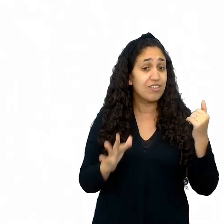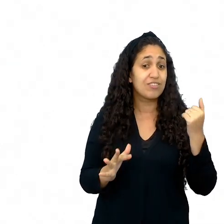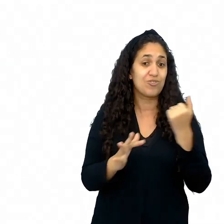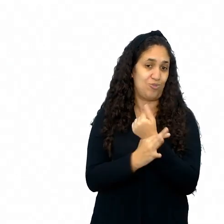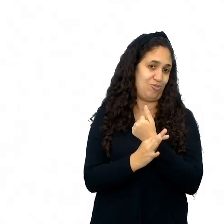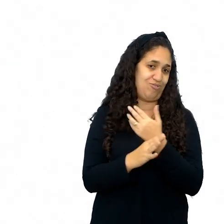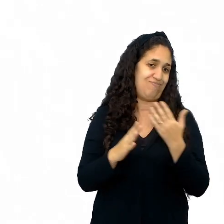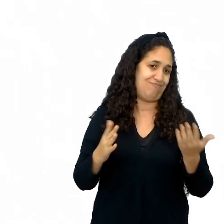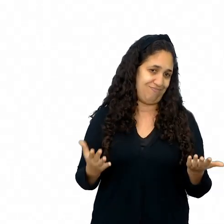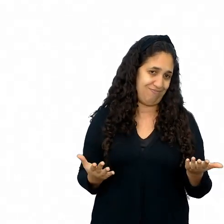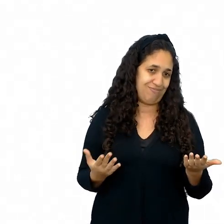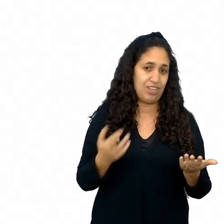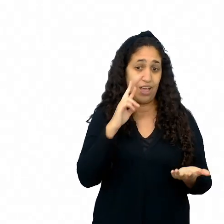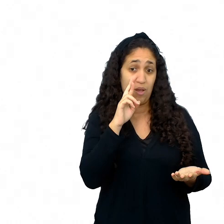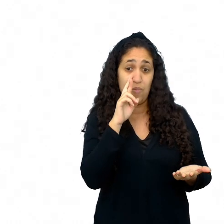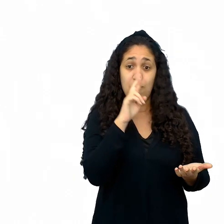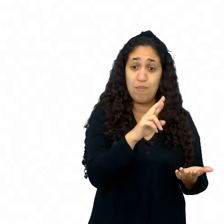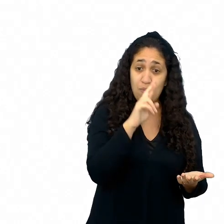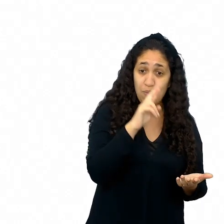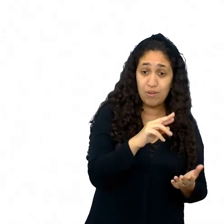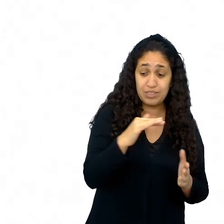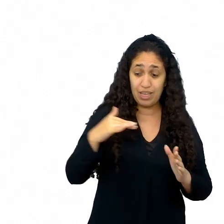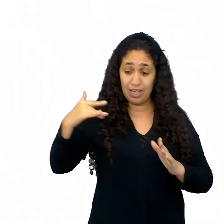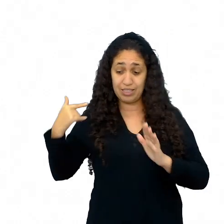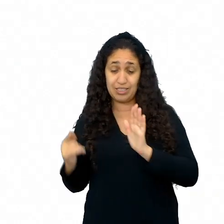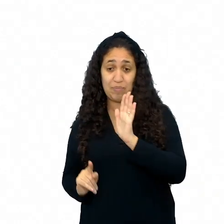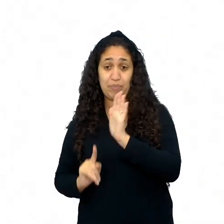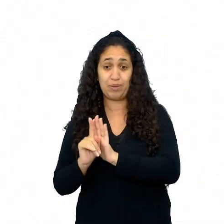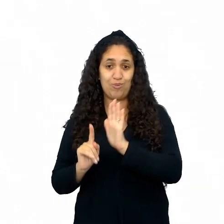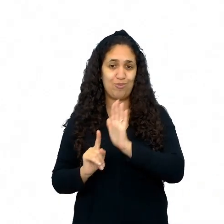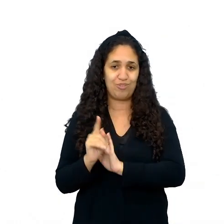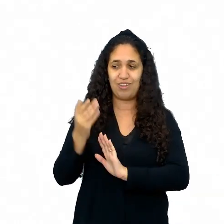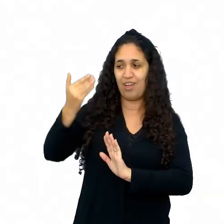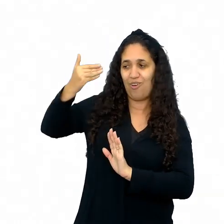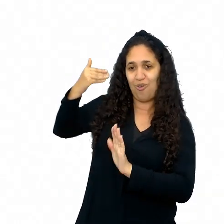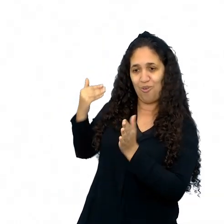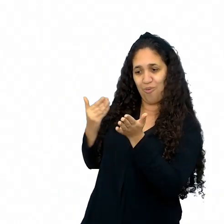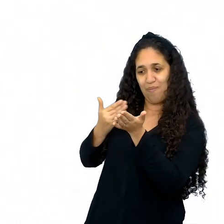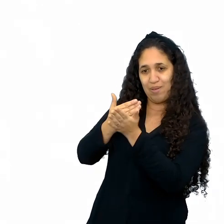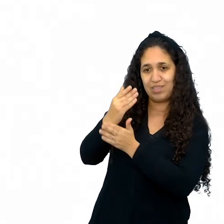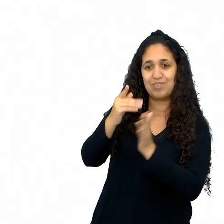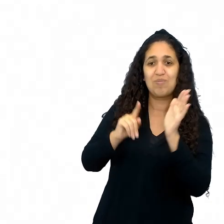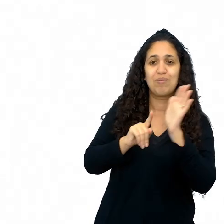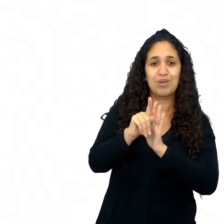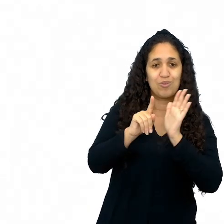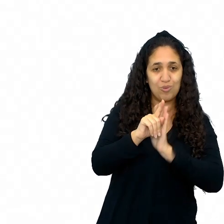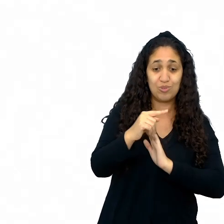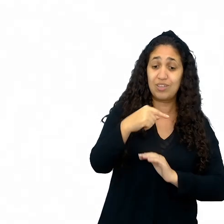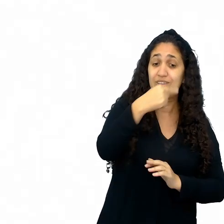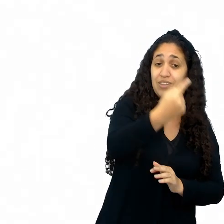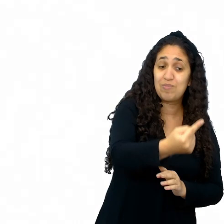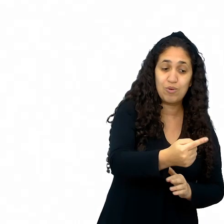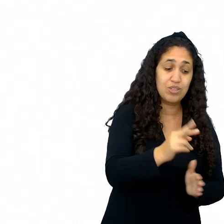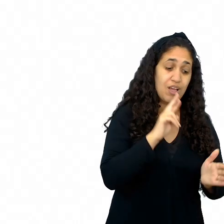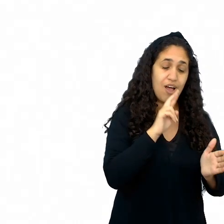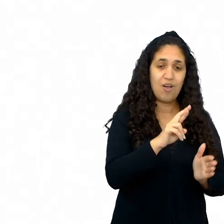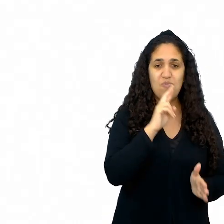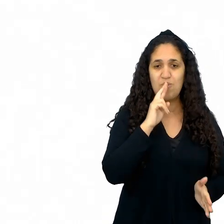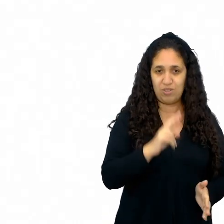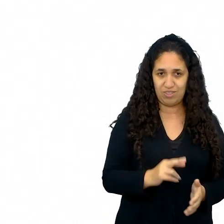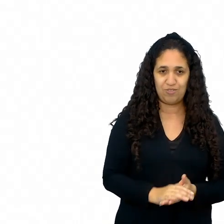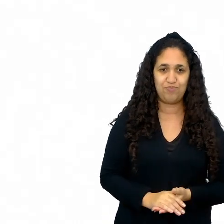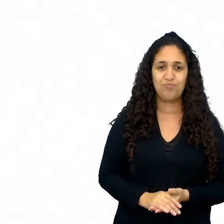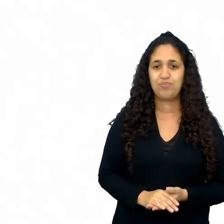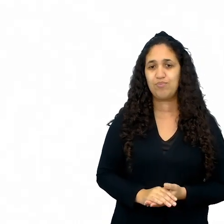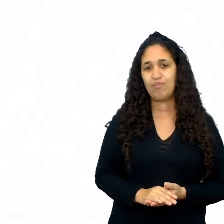da formulação de respostas às perguntas que ele fez inicialmente, então, antes dessa leitura, ok? Então, aqui